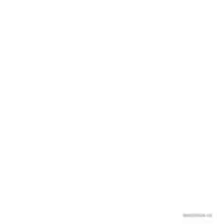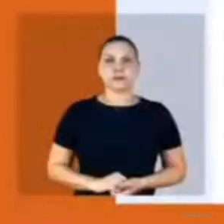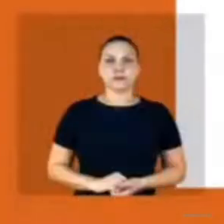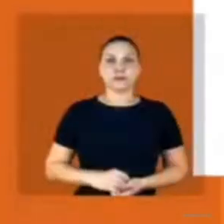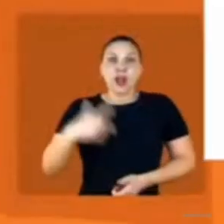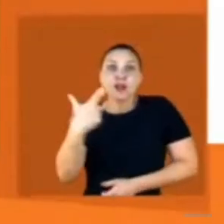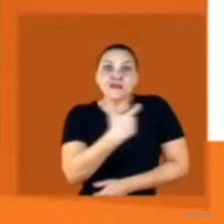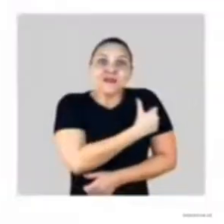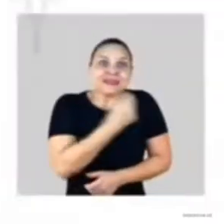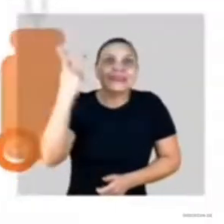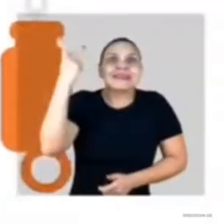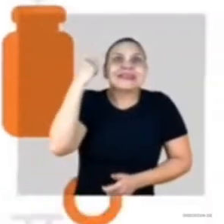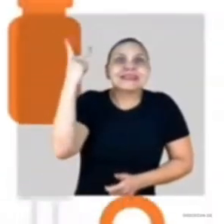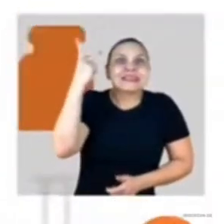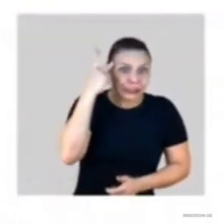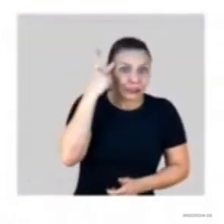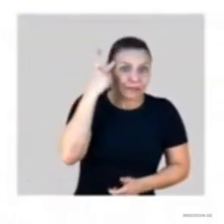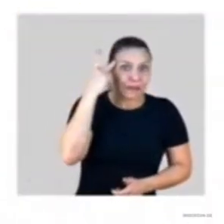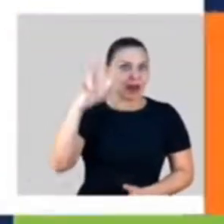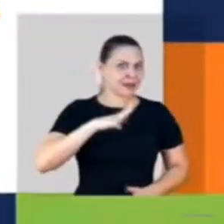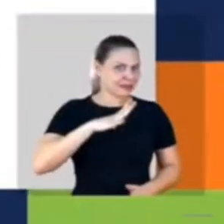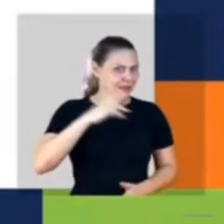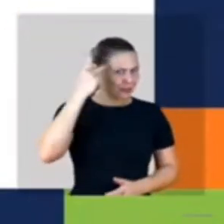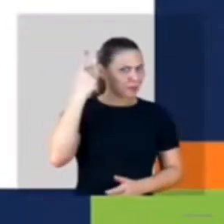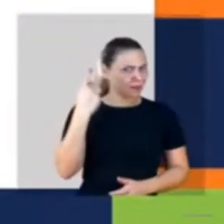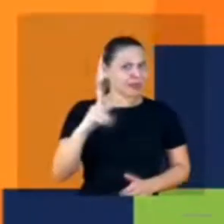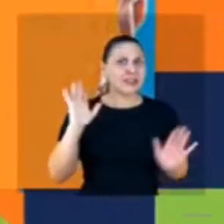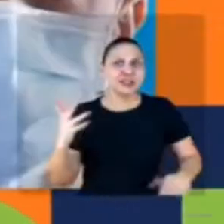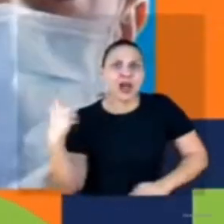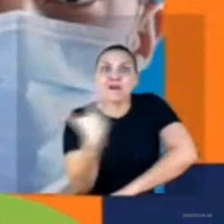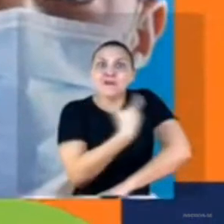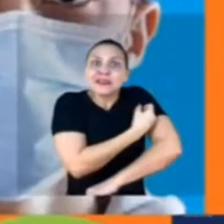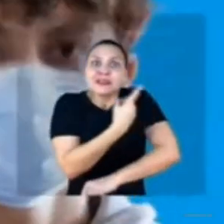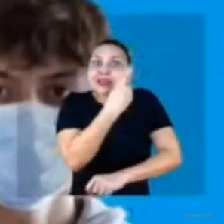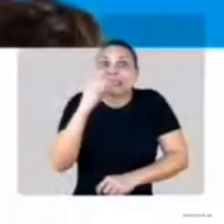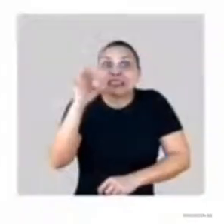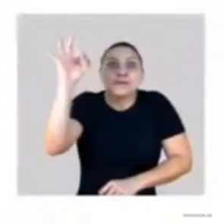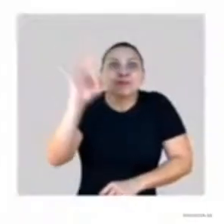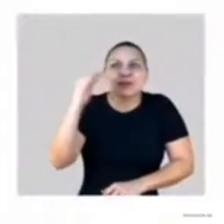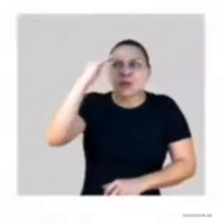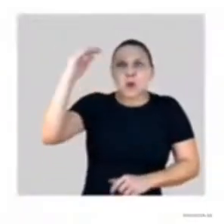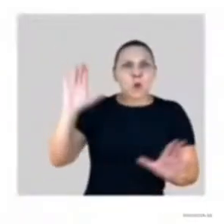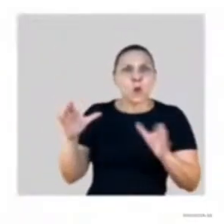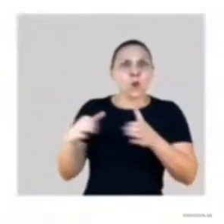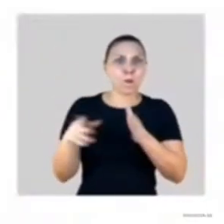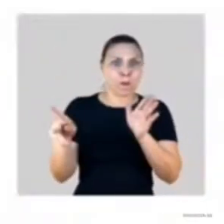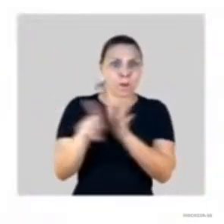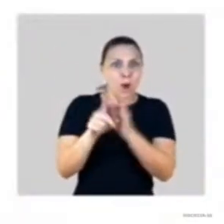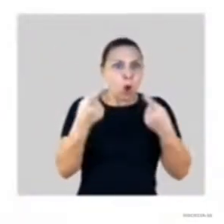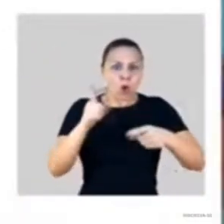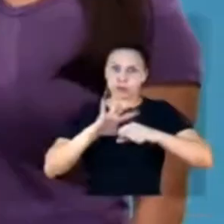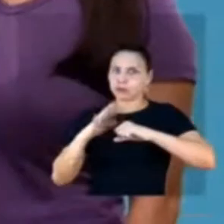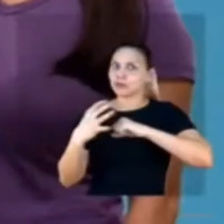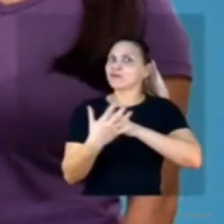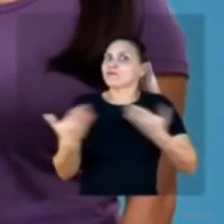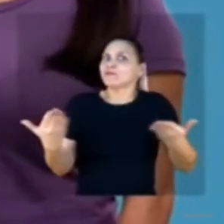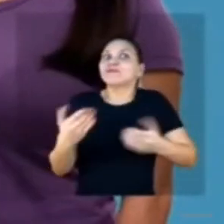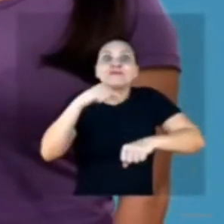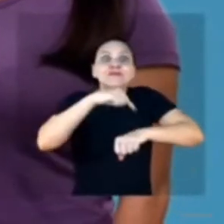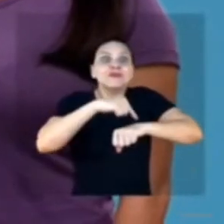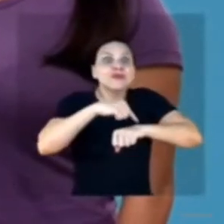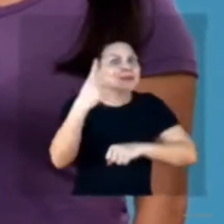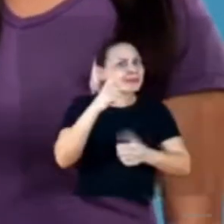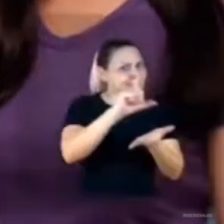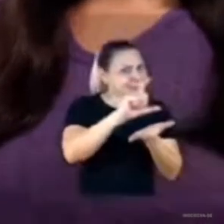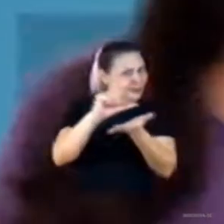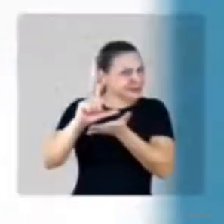Paulo. Vacina Sampa. A cidade de São Paulo já vacinou 100% do público adulto contra a Covid-19.